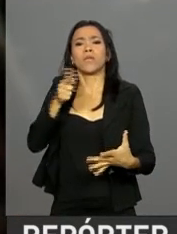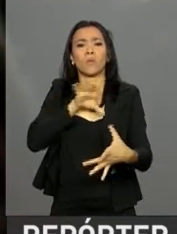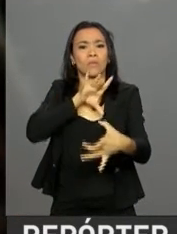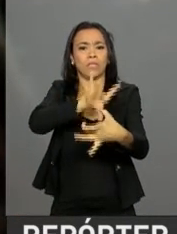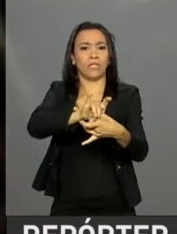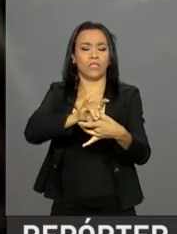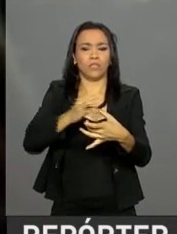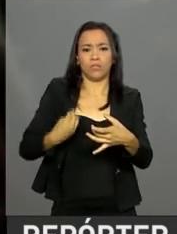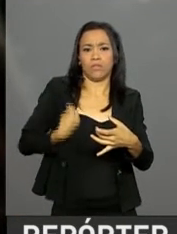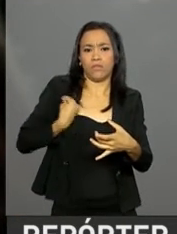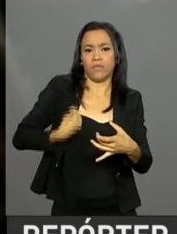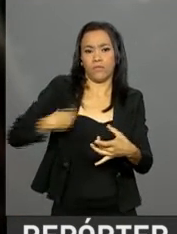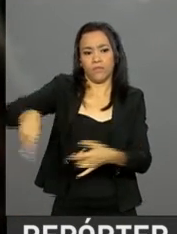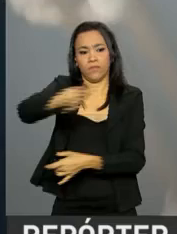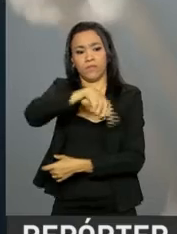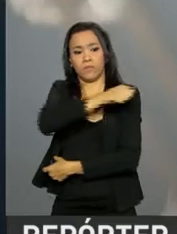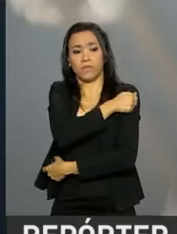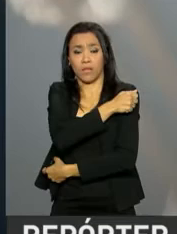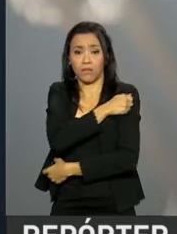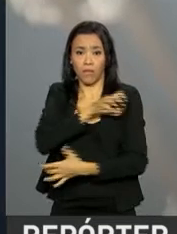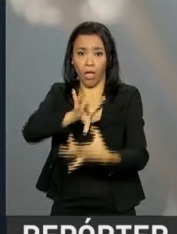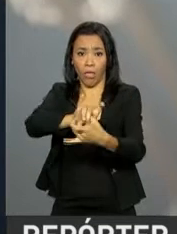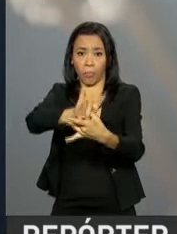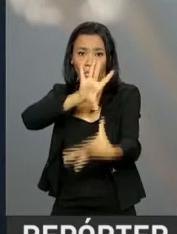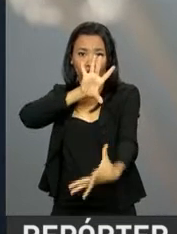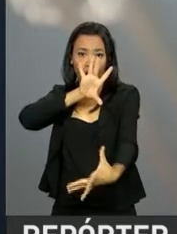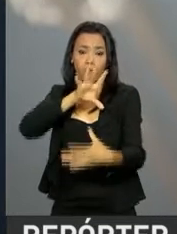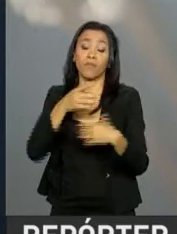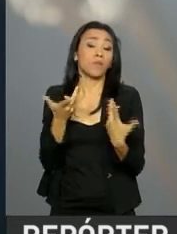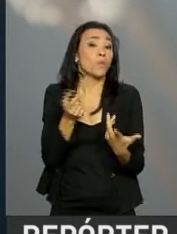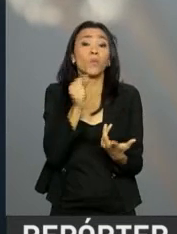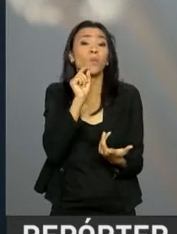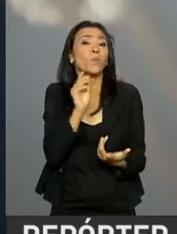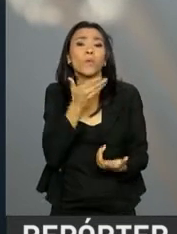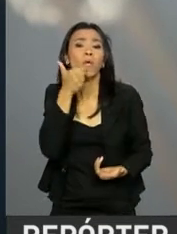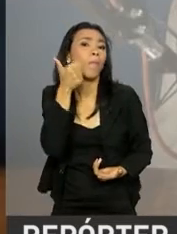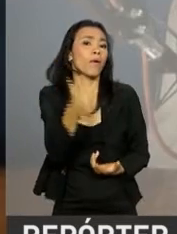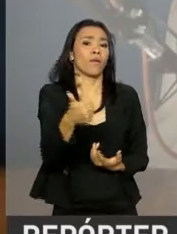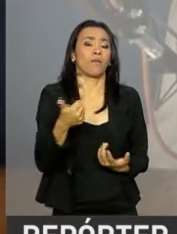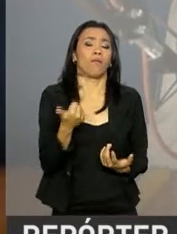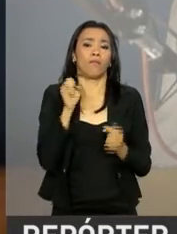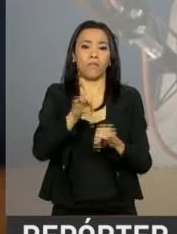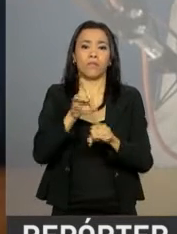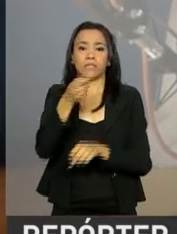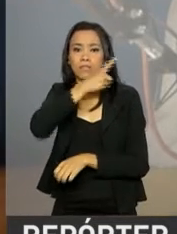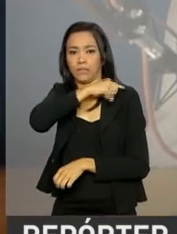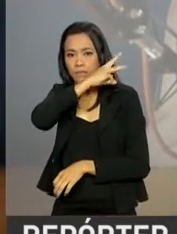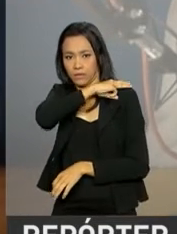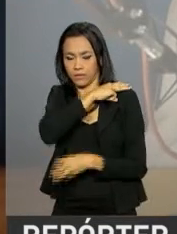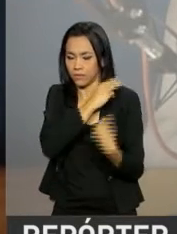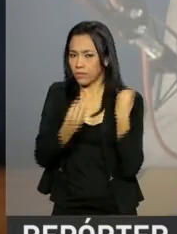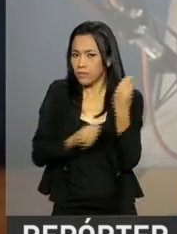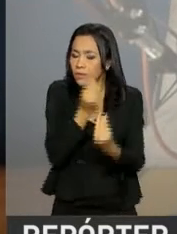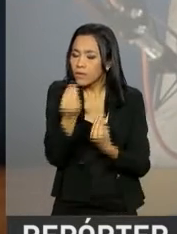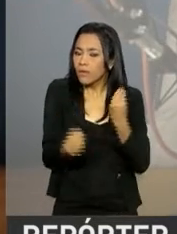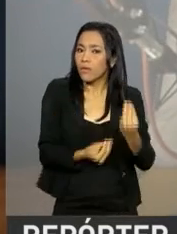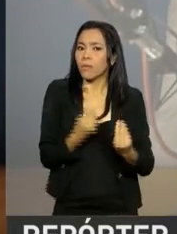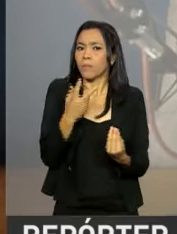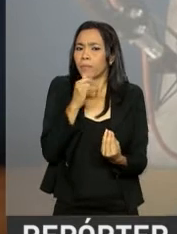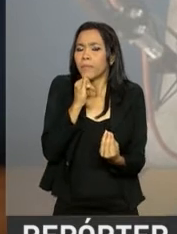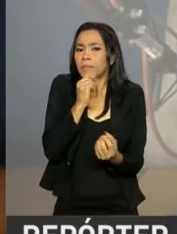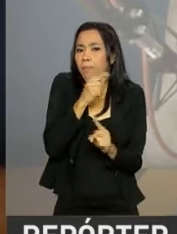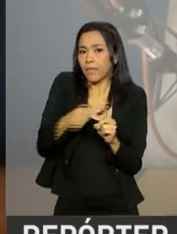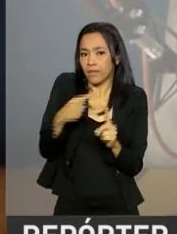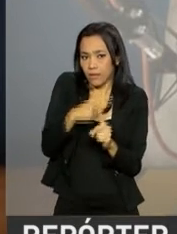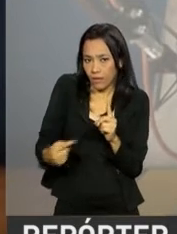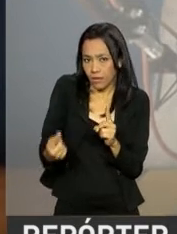com nada disso né então o que é ideal do ensino médio você ter pelo menos a metade do